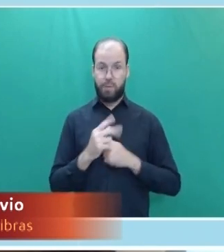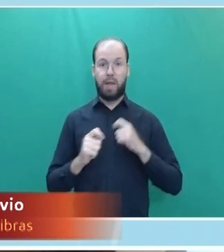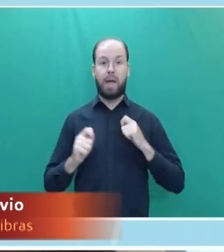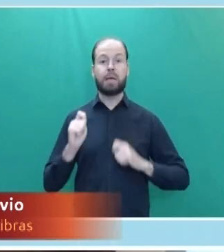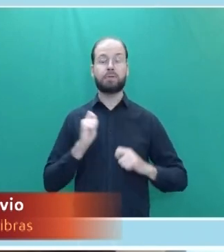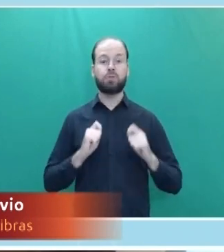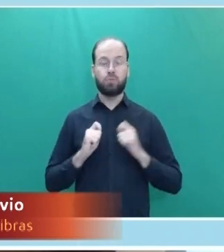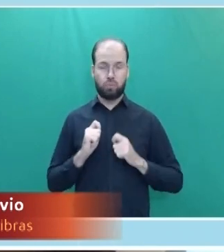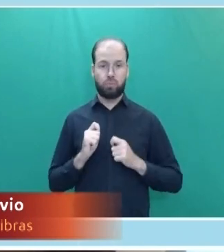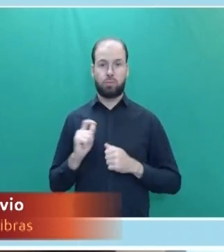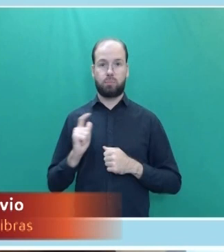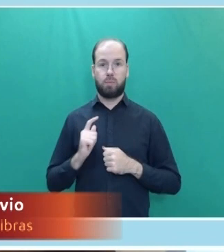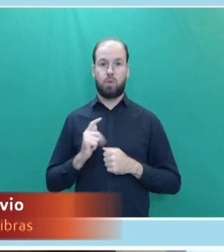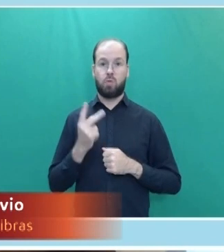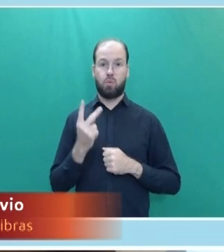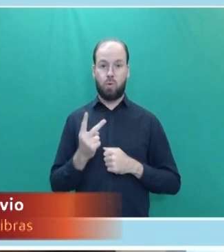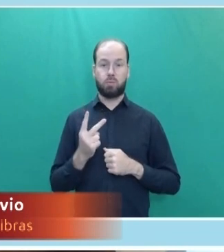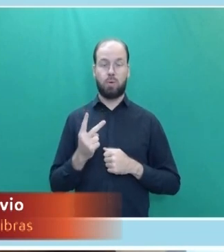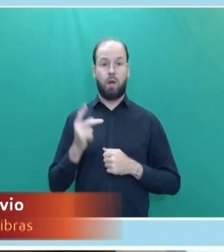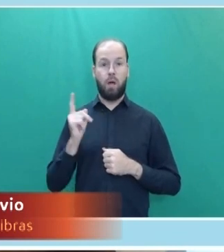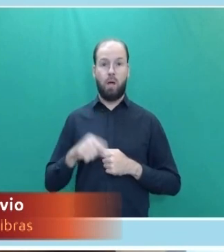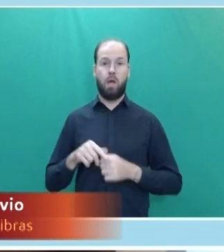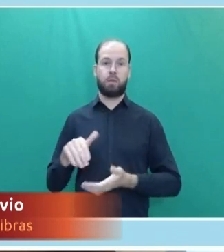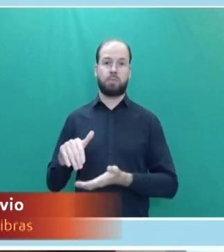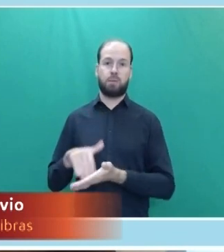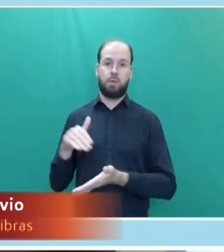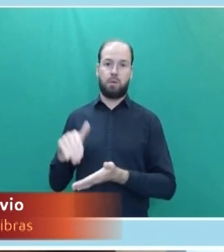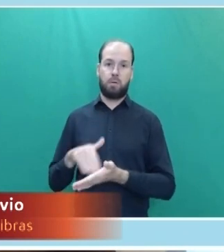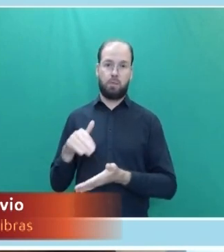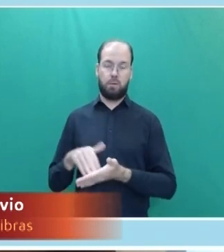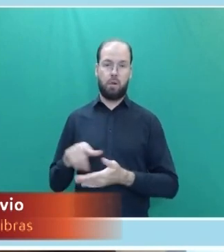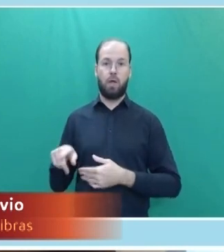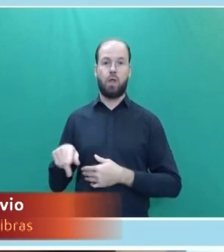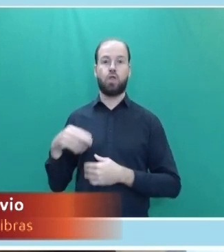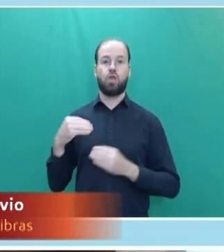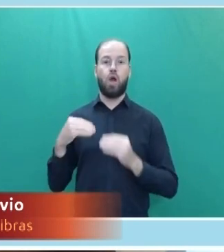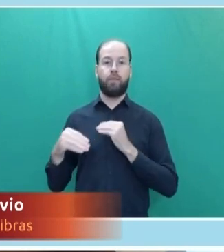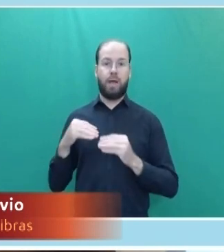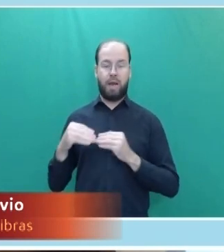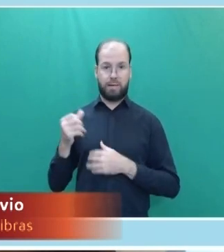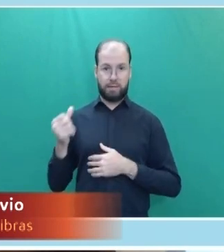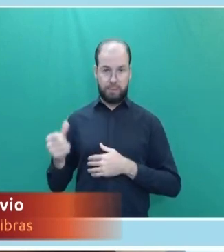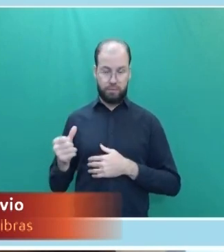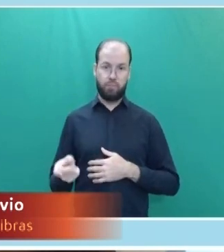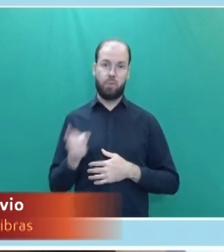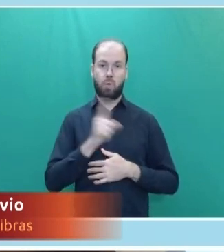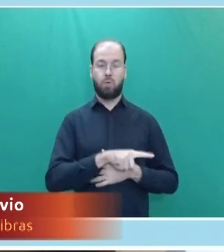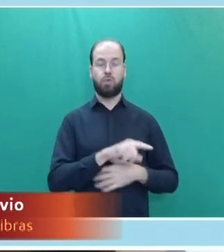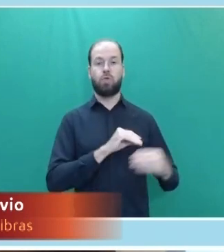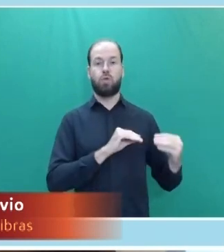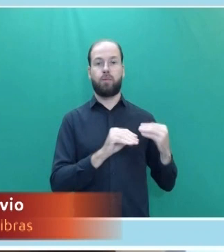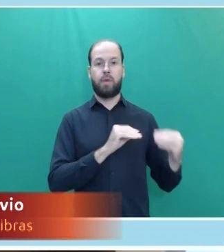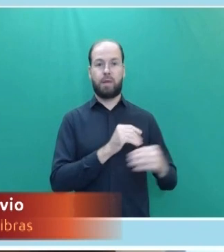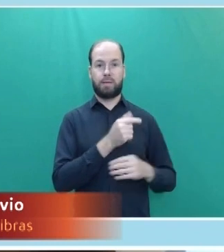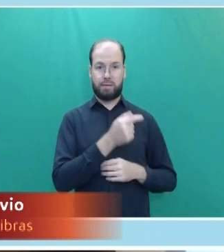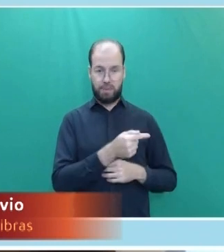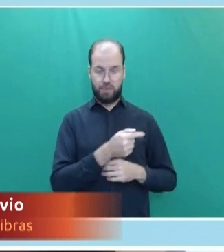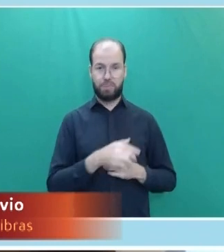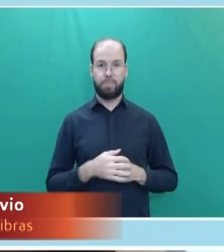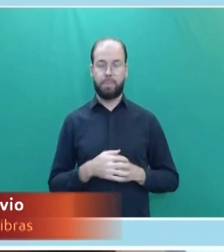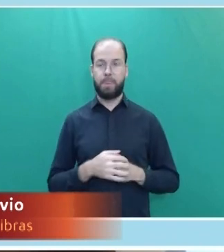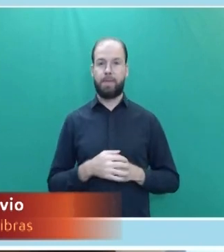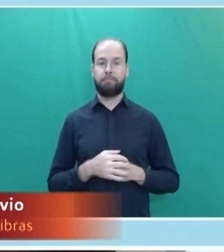duas personagens de secretárias, né, uma numa novela das 6 e uma numa novela das 7. E aí,